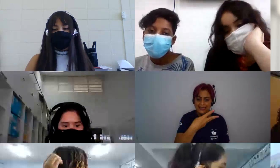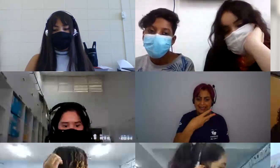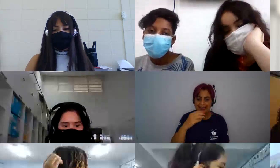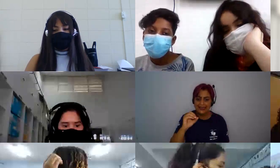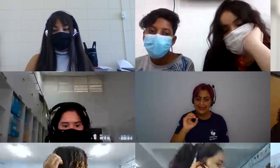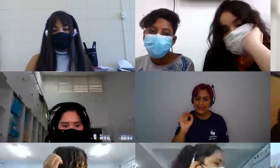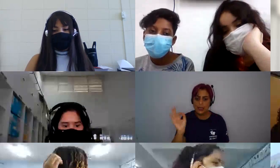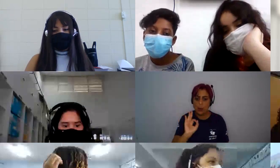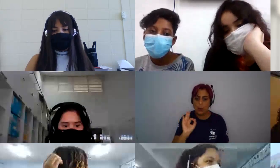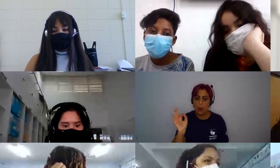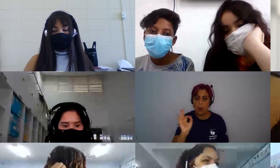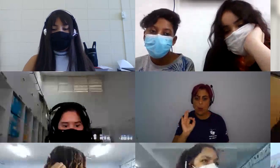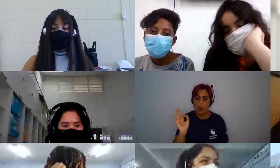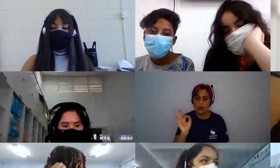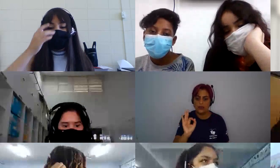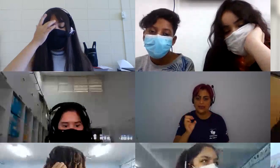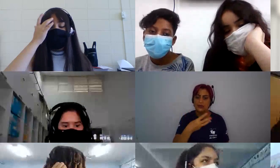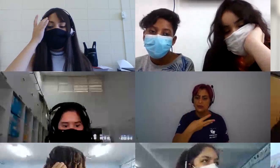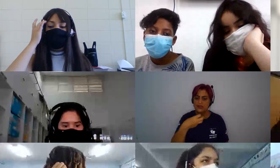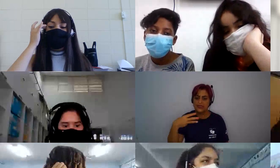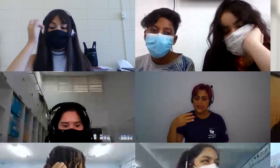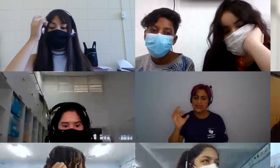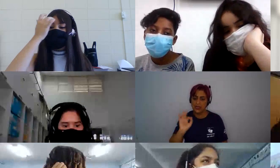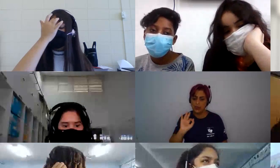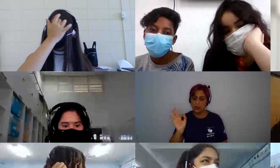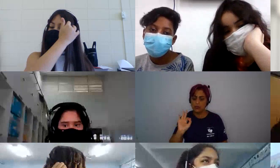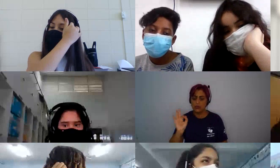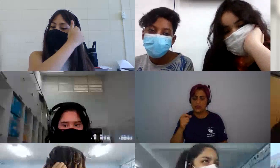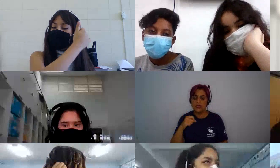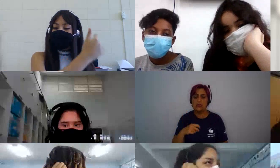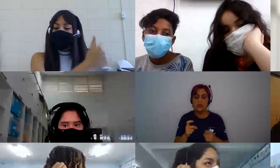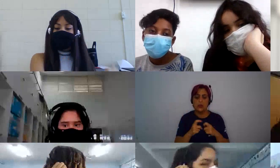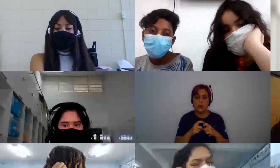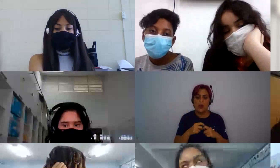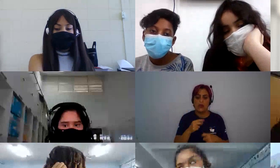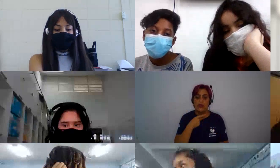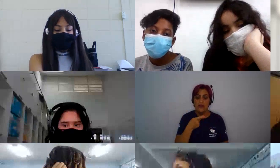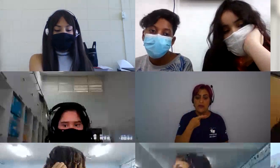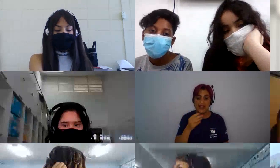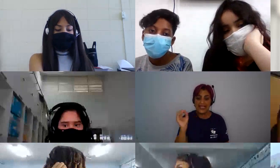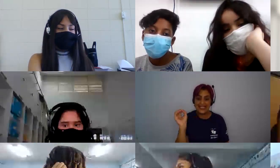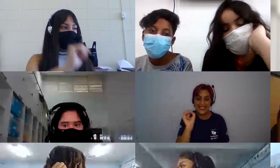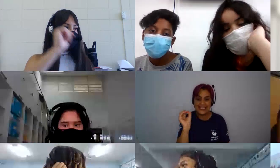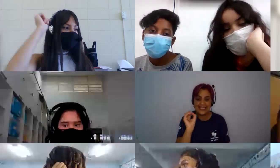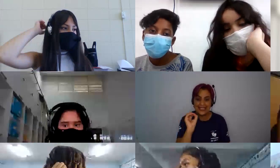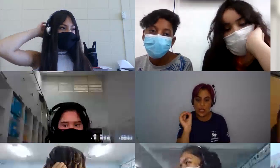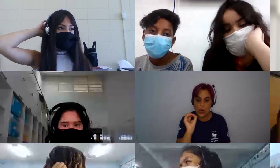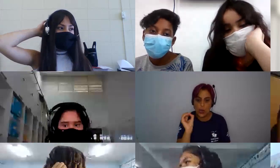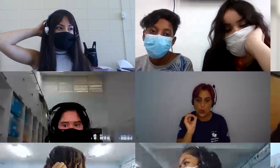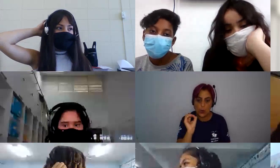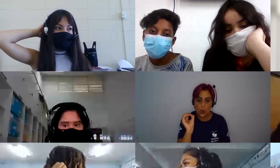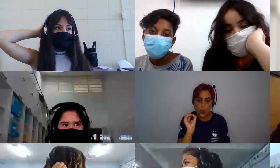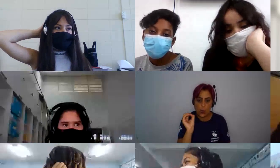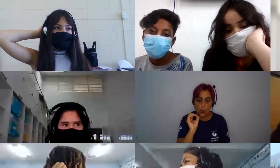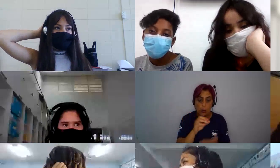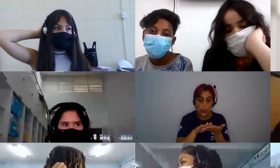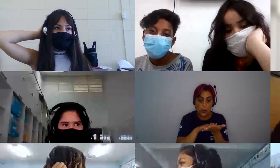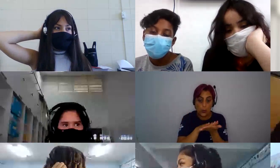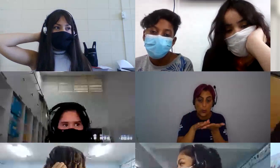dos médicos, 33%, um terço, falava zero segundos, zero, nada,